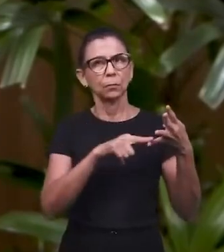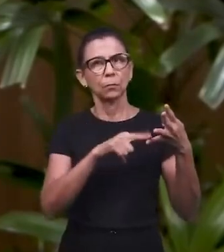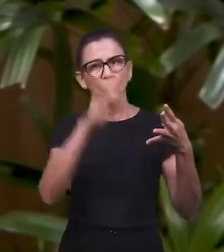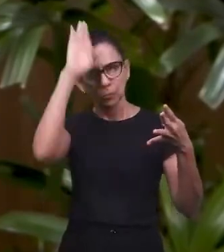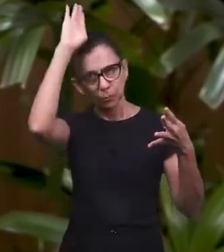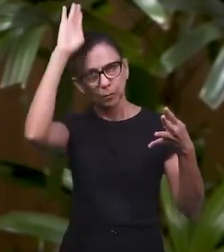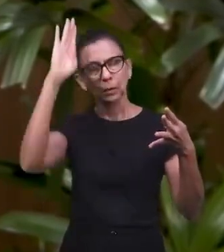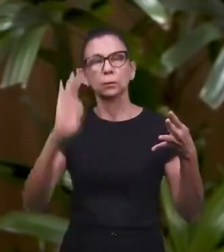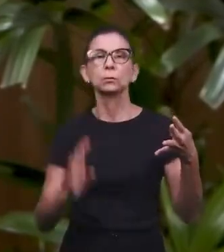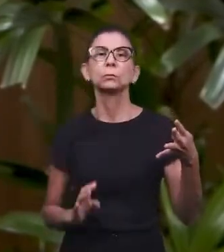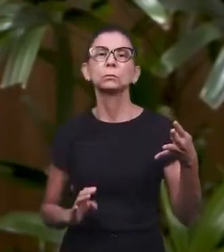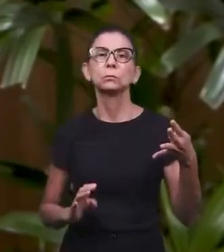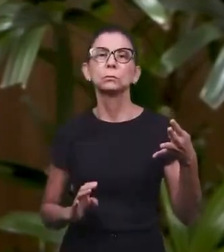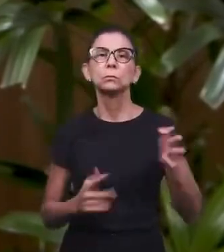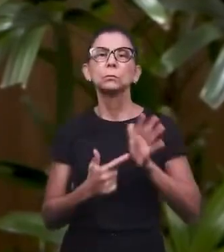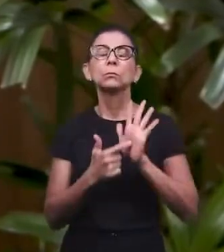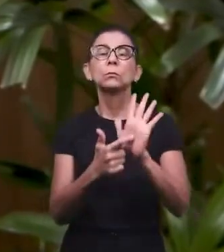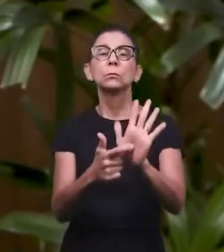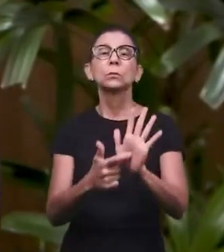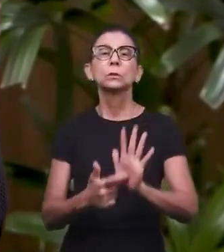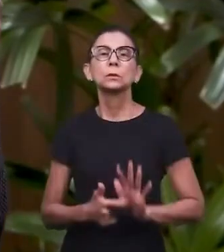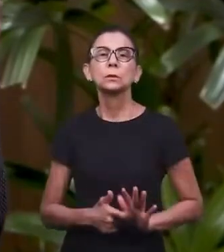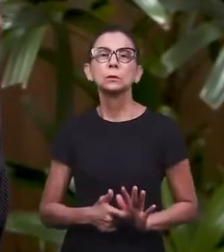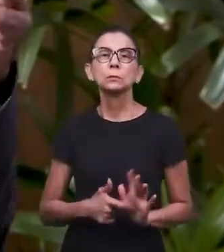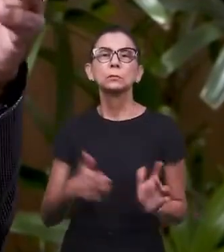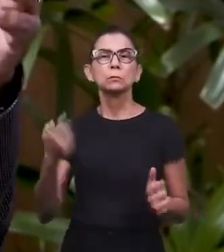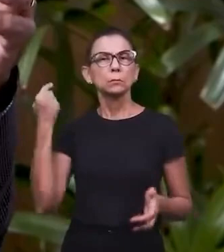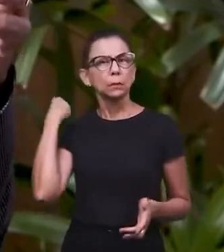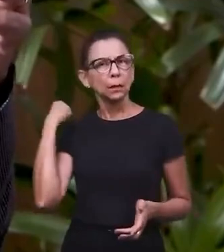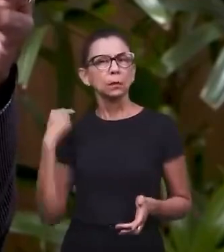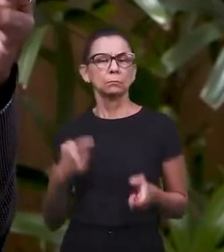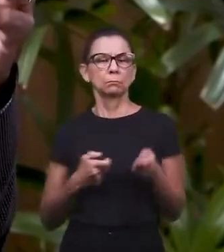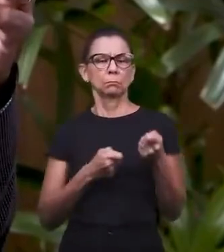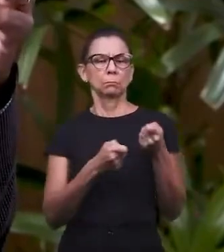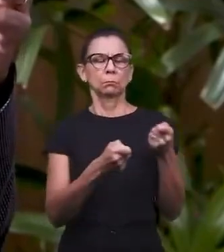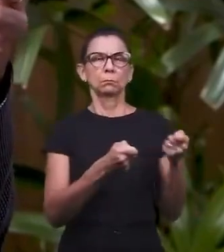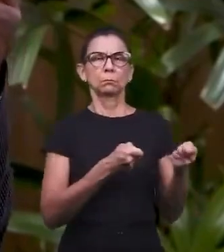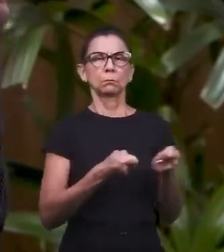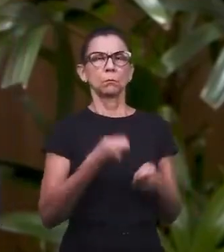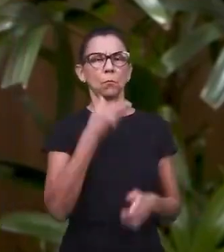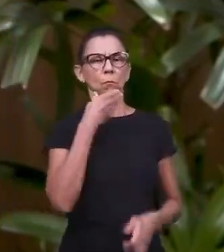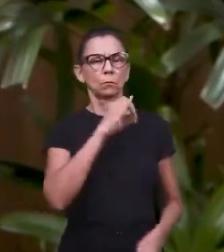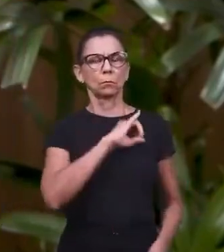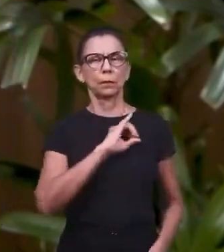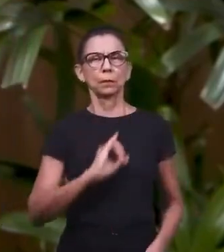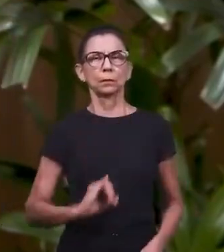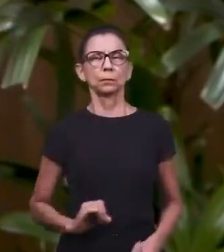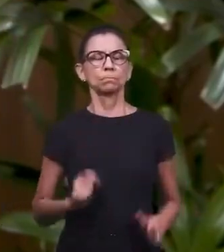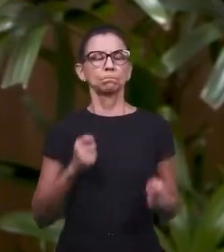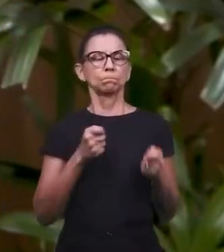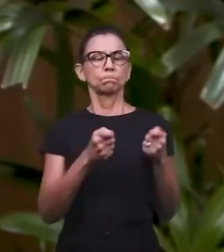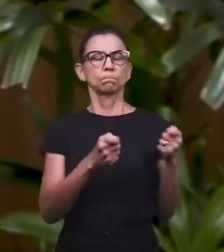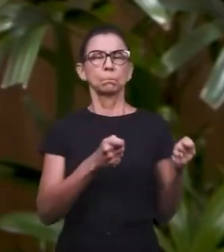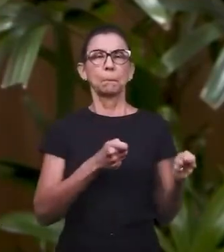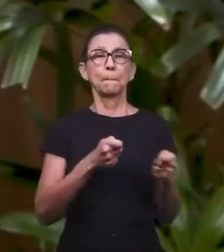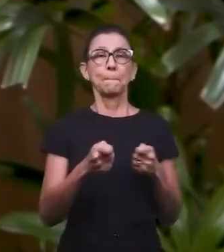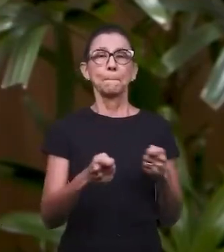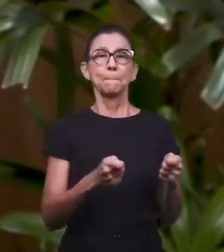havia um domínio de homens que eram imperadores mas os impérios